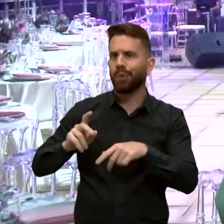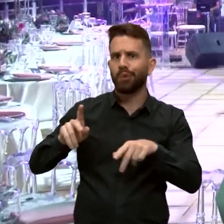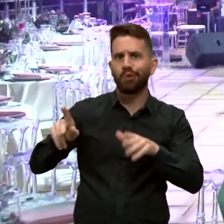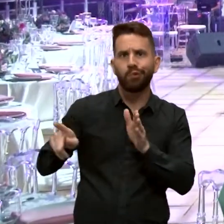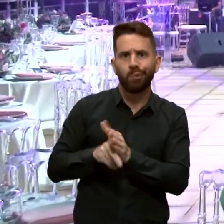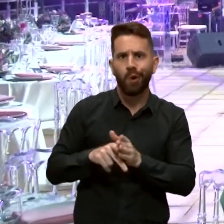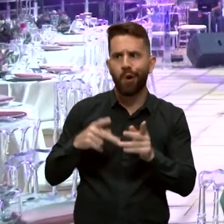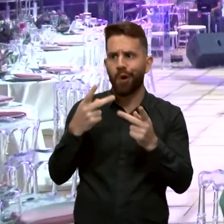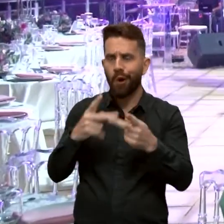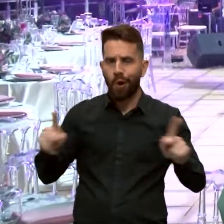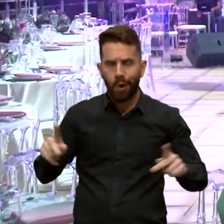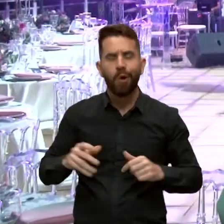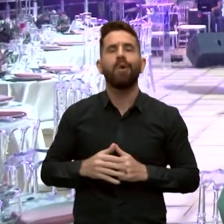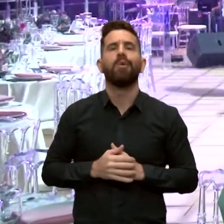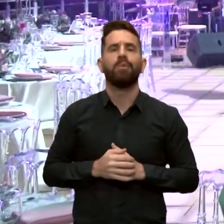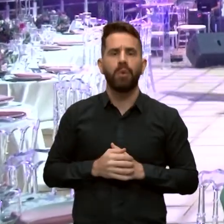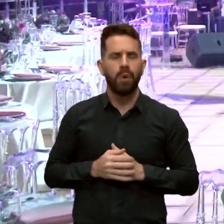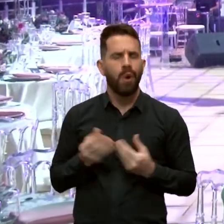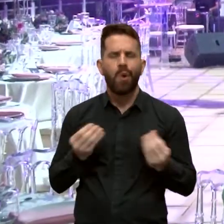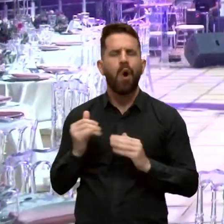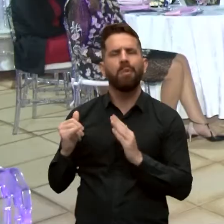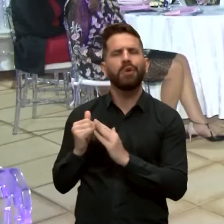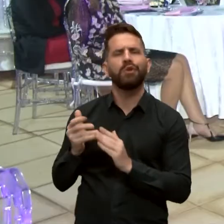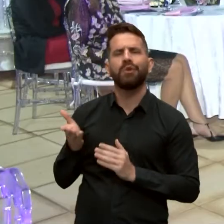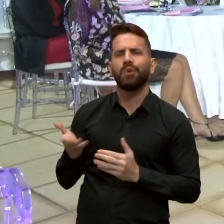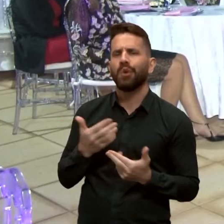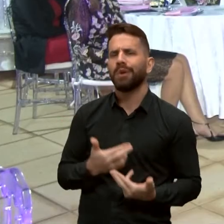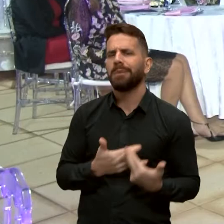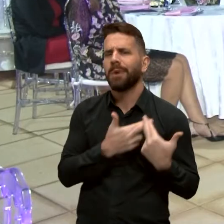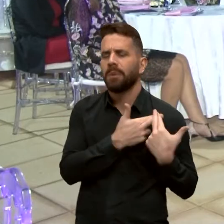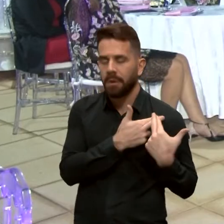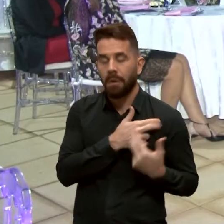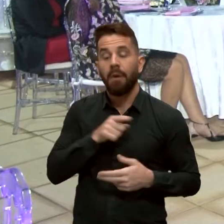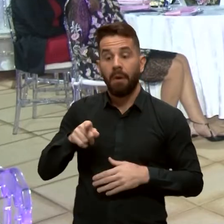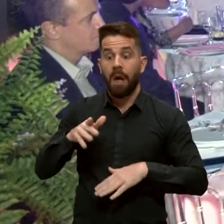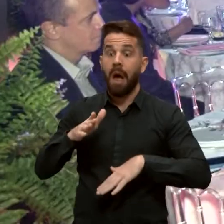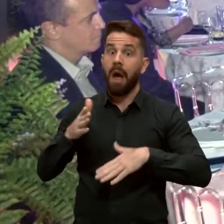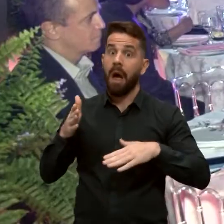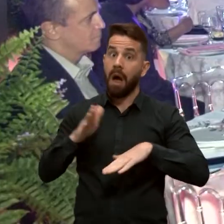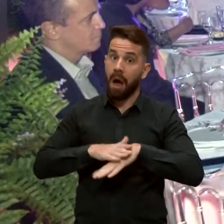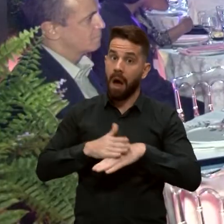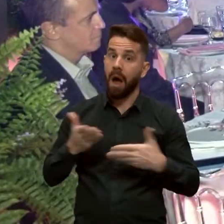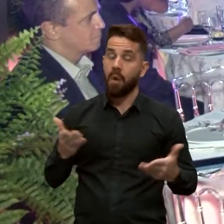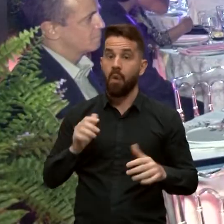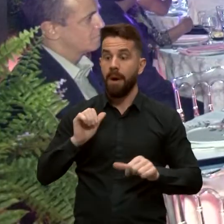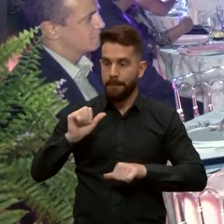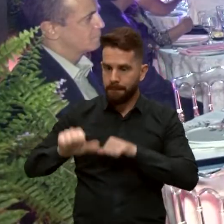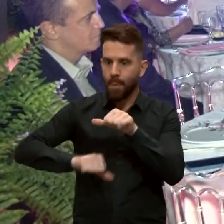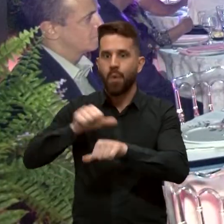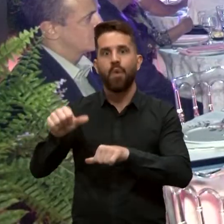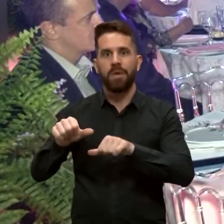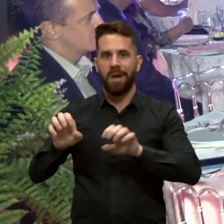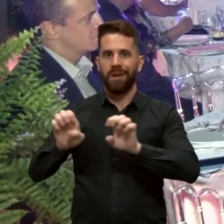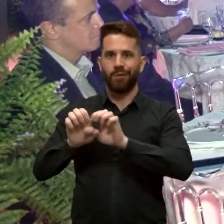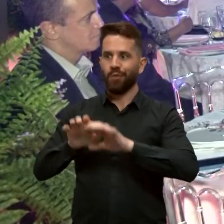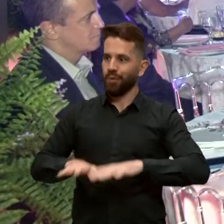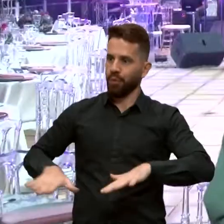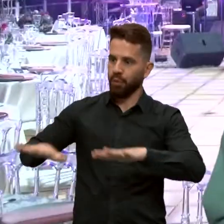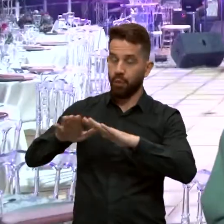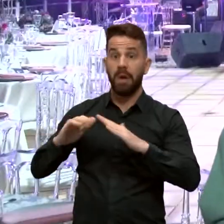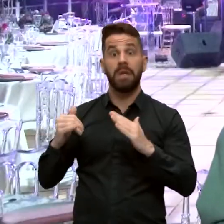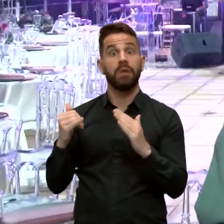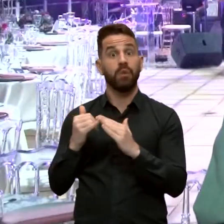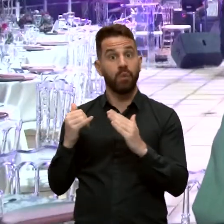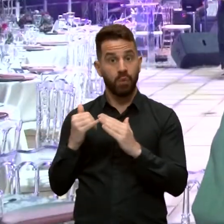vai cumprir essa tarefa e ser essa, ele vai, com essa reestruturação e a inauguração sendo feita hoje, o Instituto